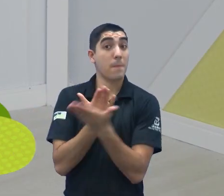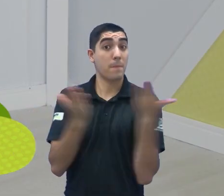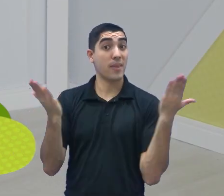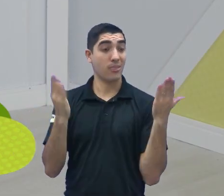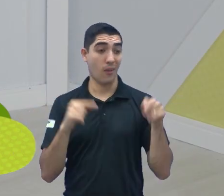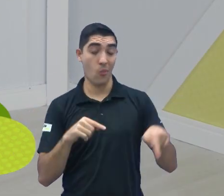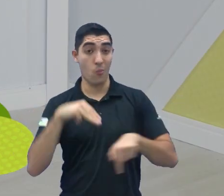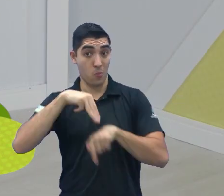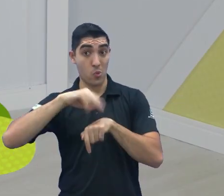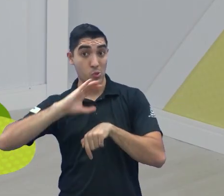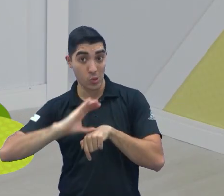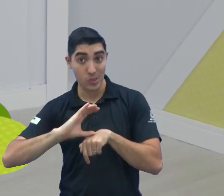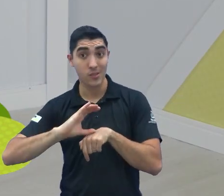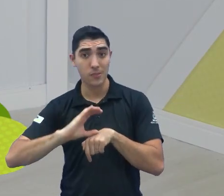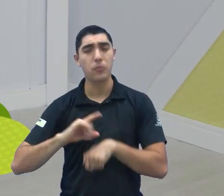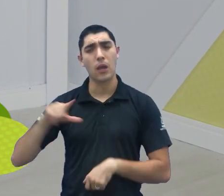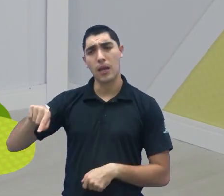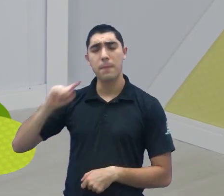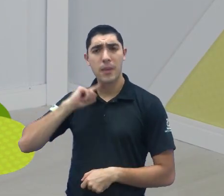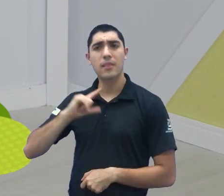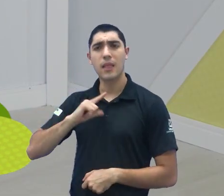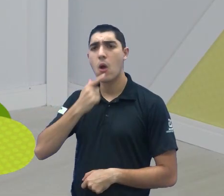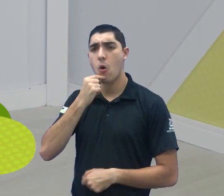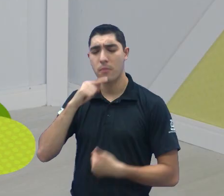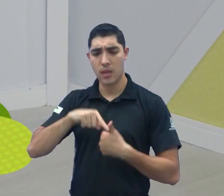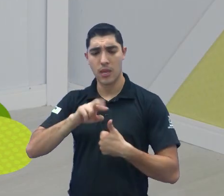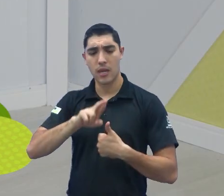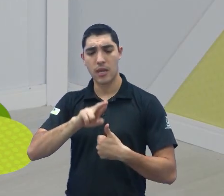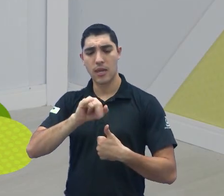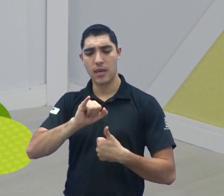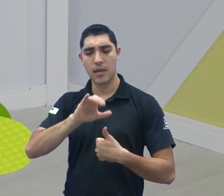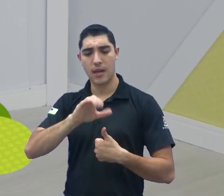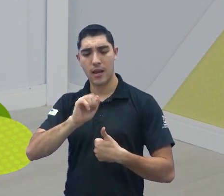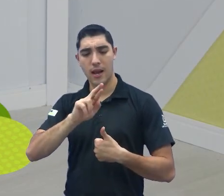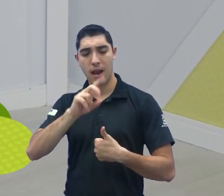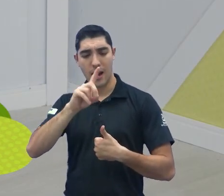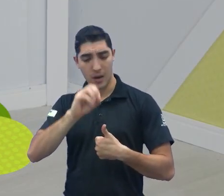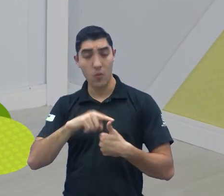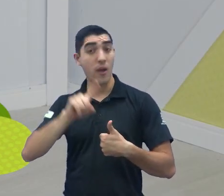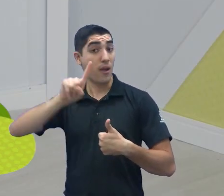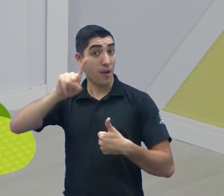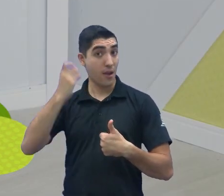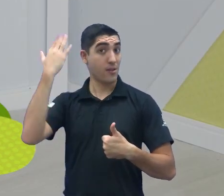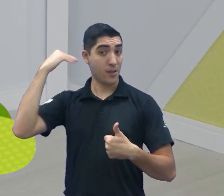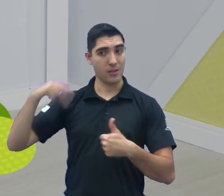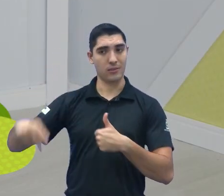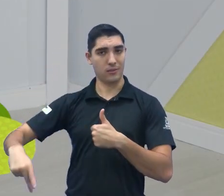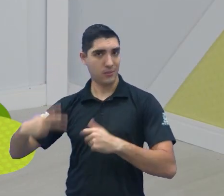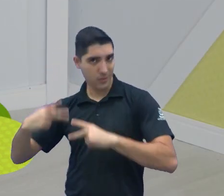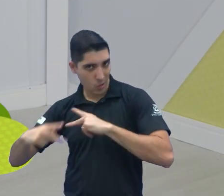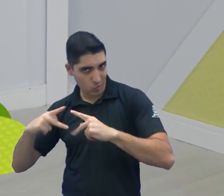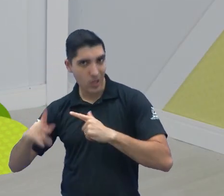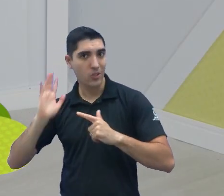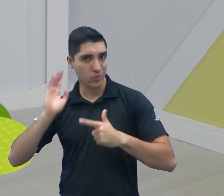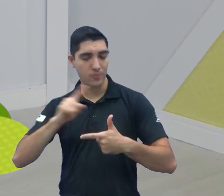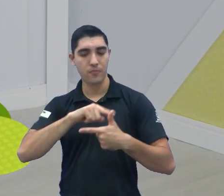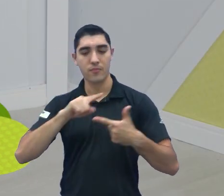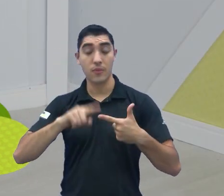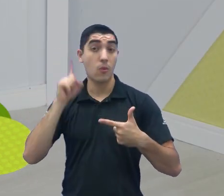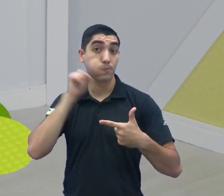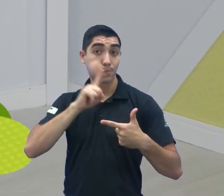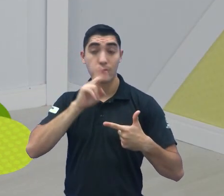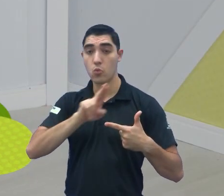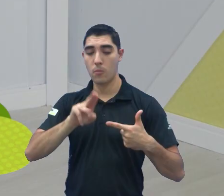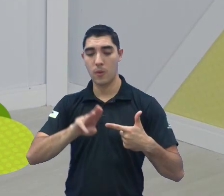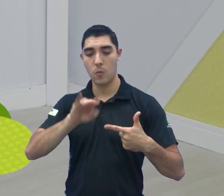tem vários jogadores experientes, como o armador Ricardo Fischer, que já jogou aqui no começo de carreira e já era bom desde aquela época, os americanos Williams e o